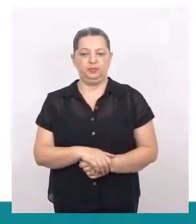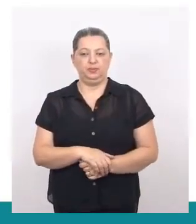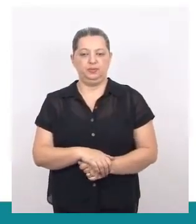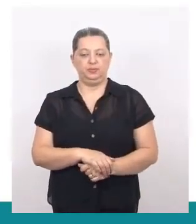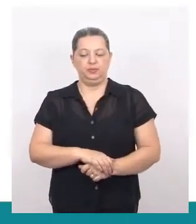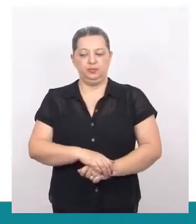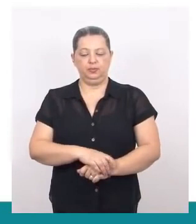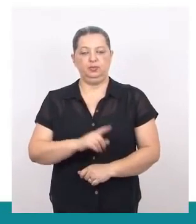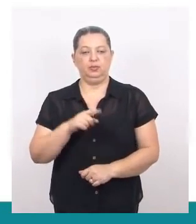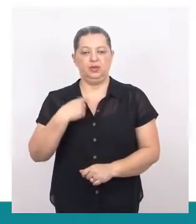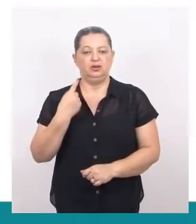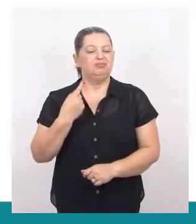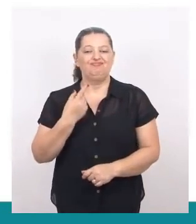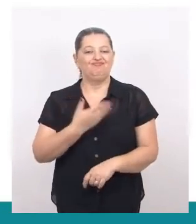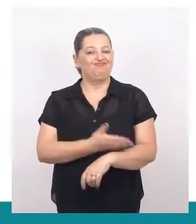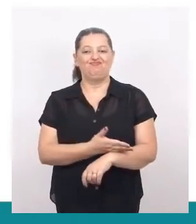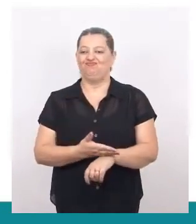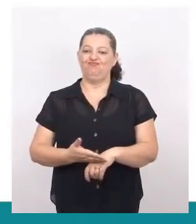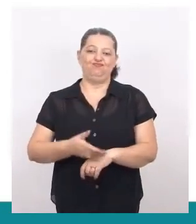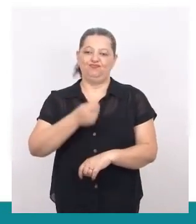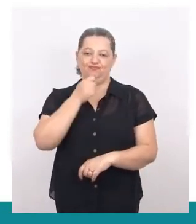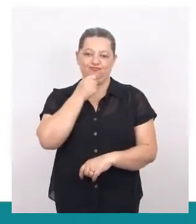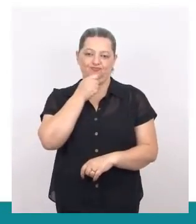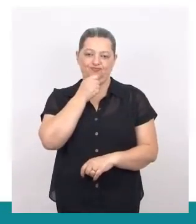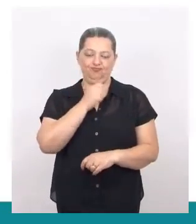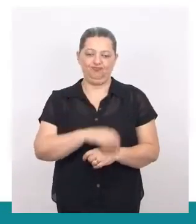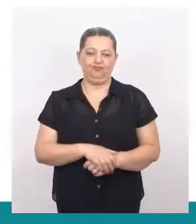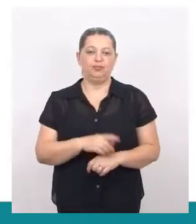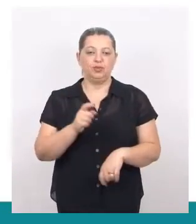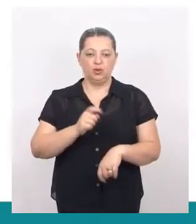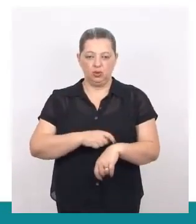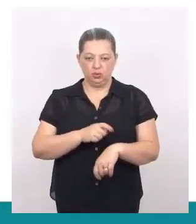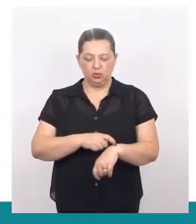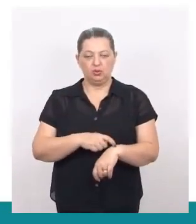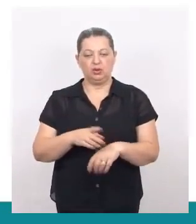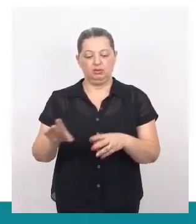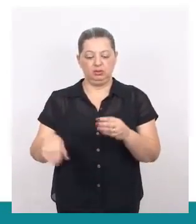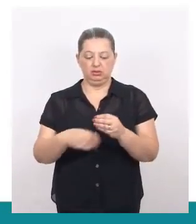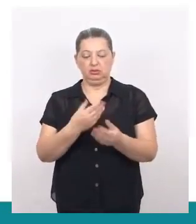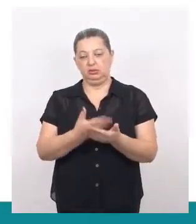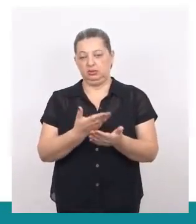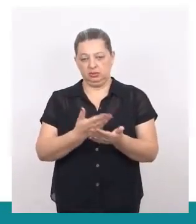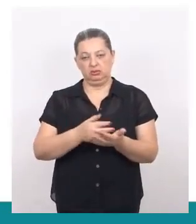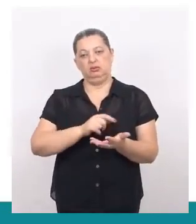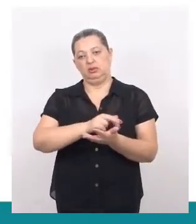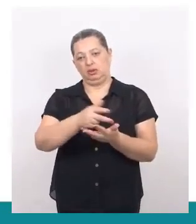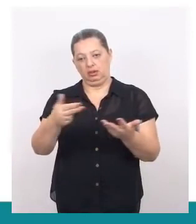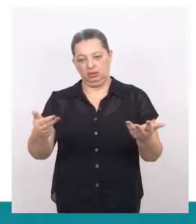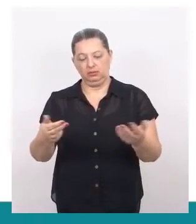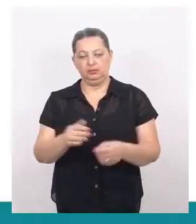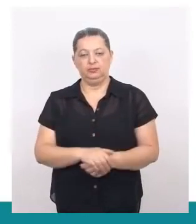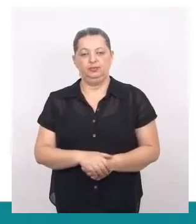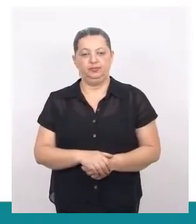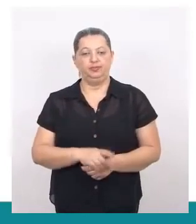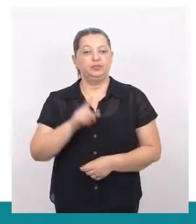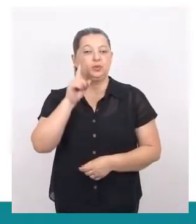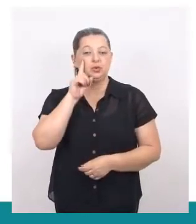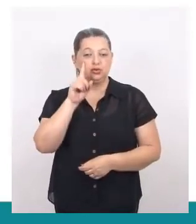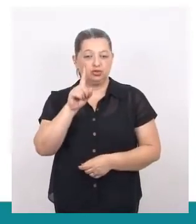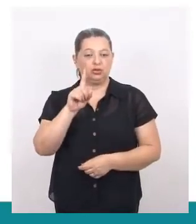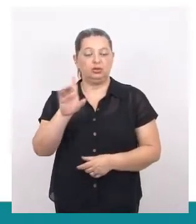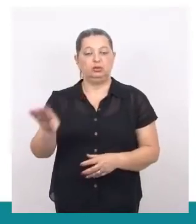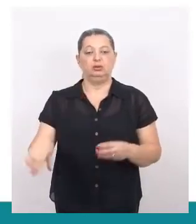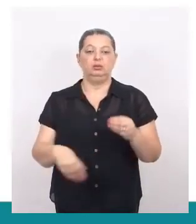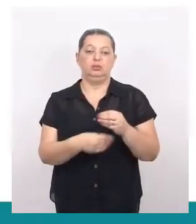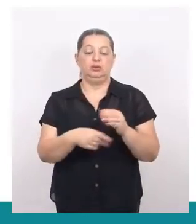está pouco acostumado com esses novos números de horário adicional de estudo e etc., no final do dia da atribuição, o